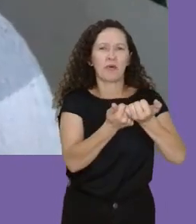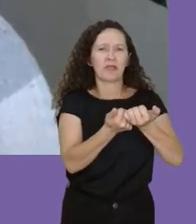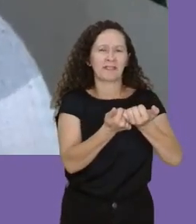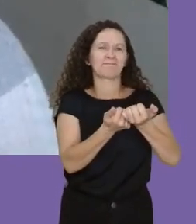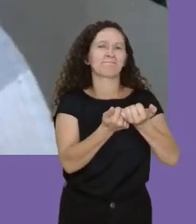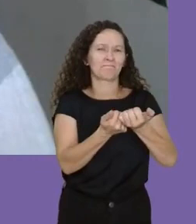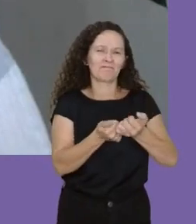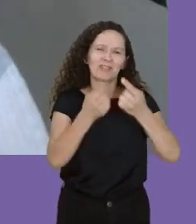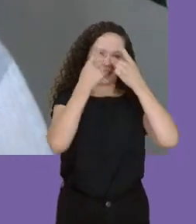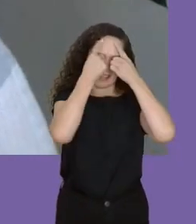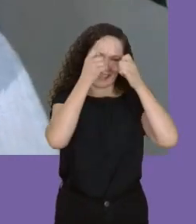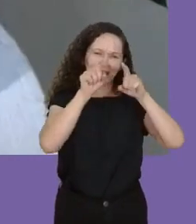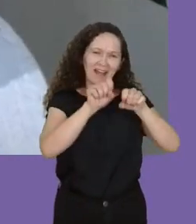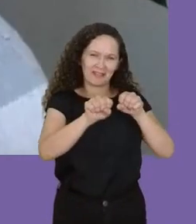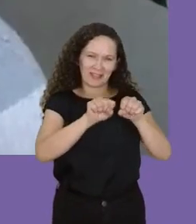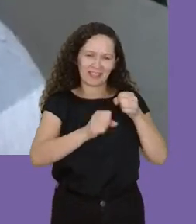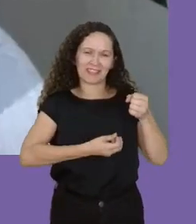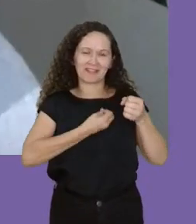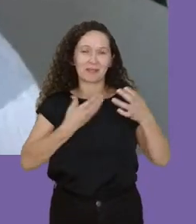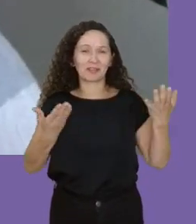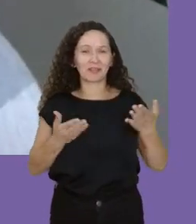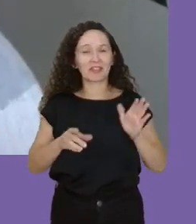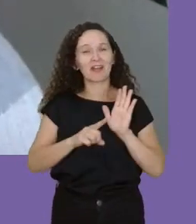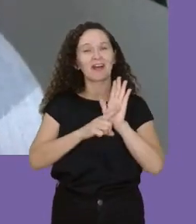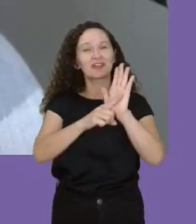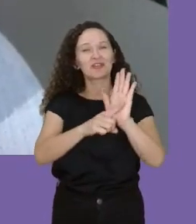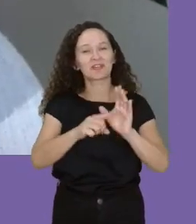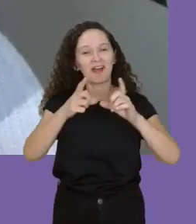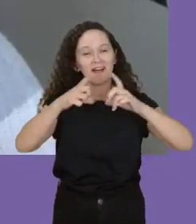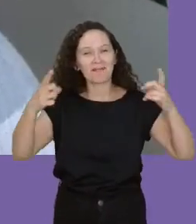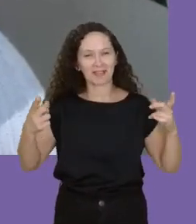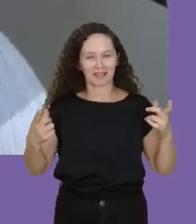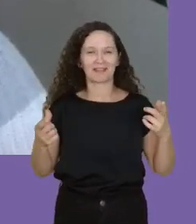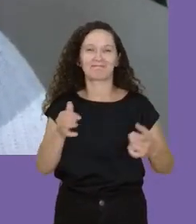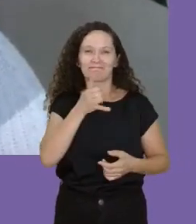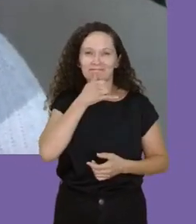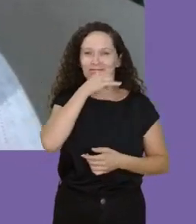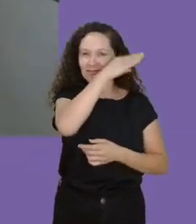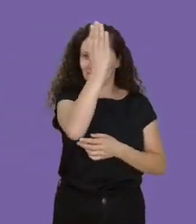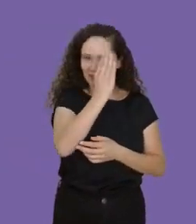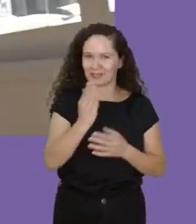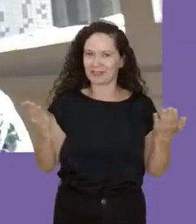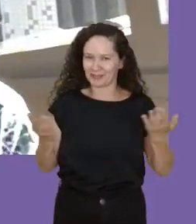de violência, que é o que nós vivemos, infelizmente, hoje no Brasil.